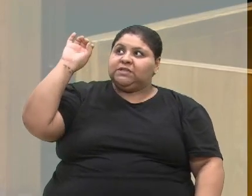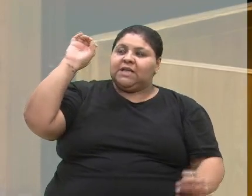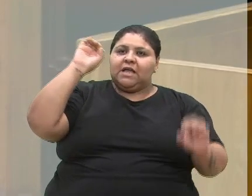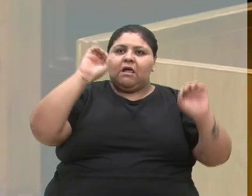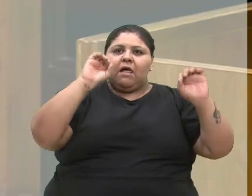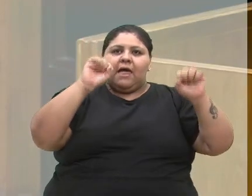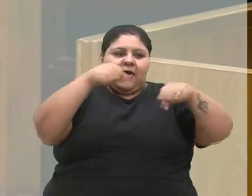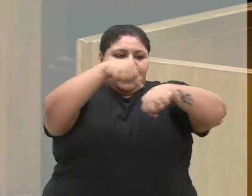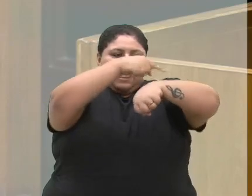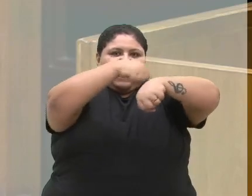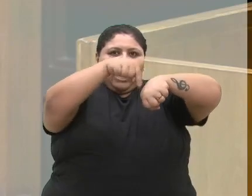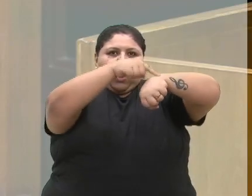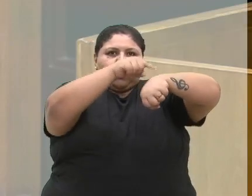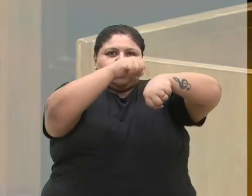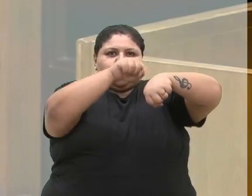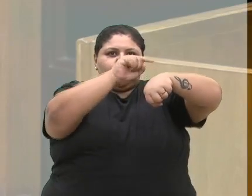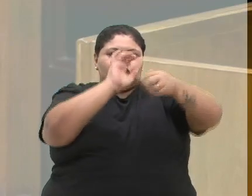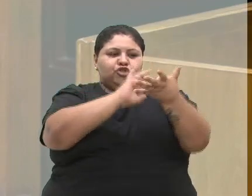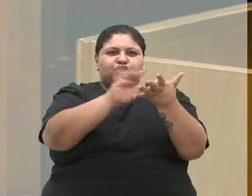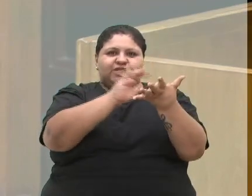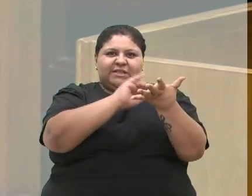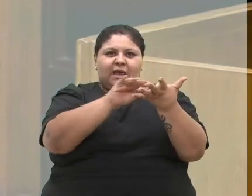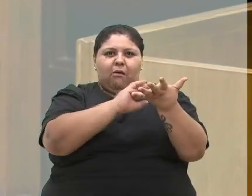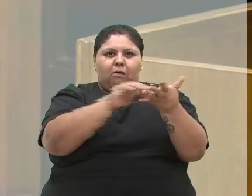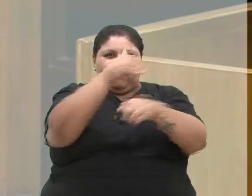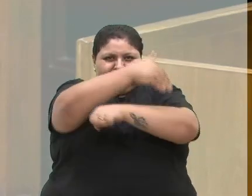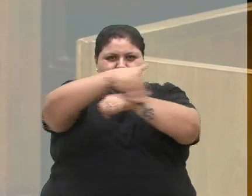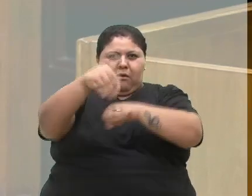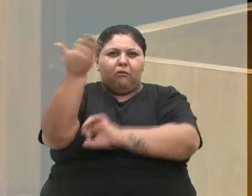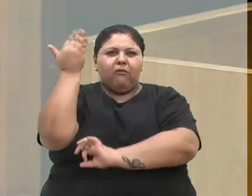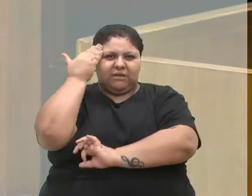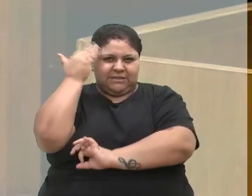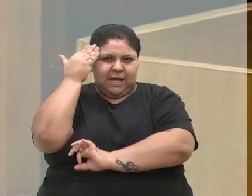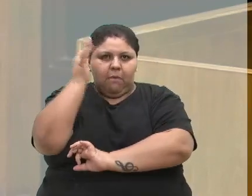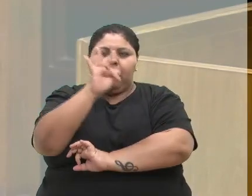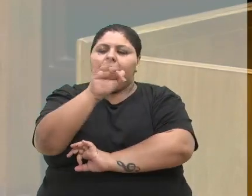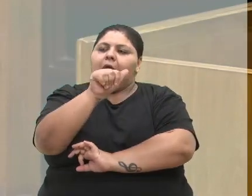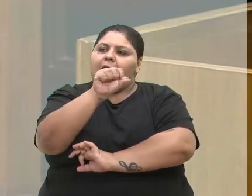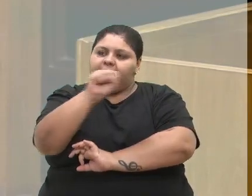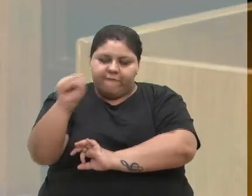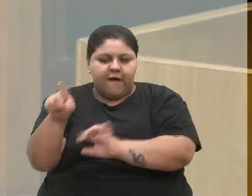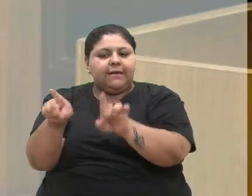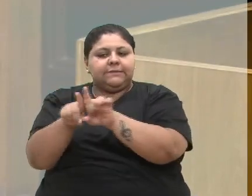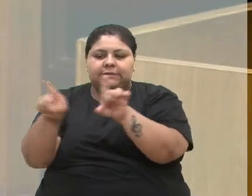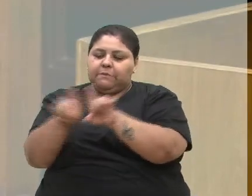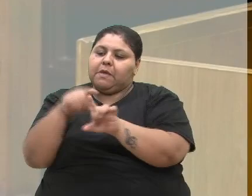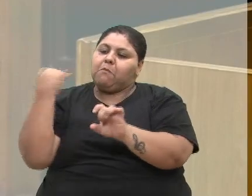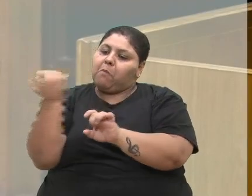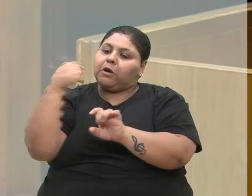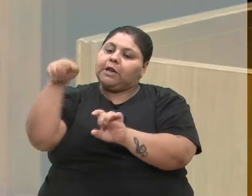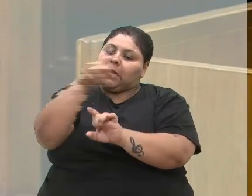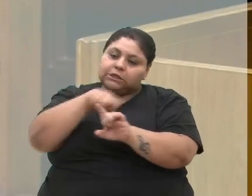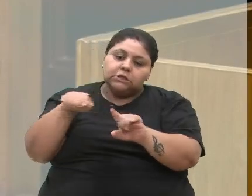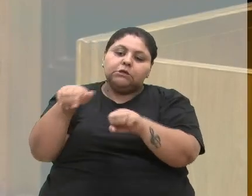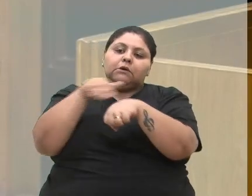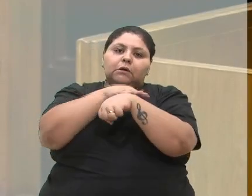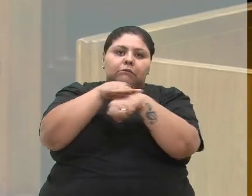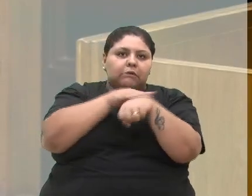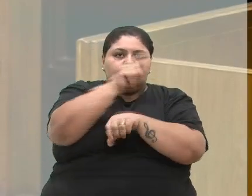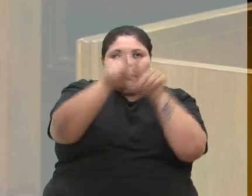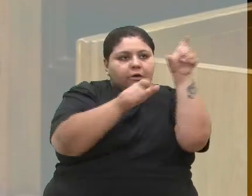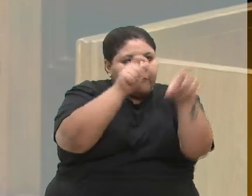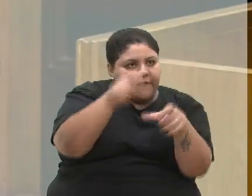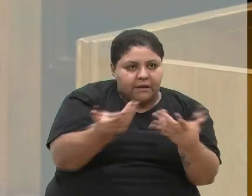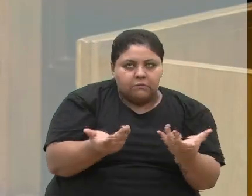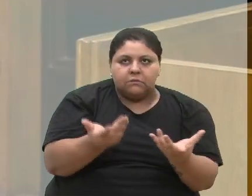aí com a FAS, né, e com a empresa que tem essa concessão para os relógios digitais. Então é importante que a gente converse com as